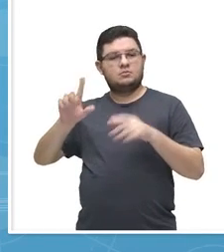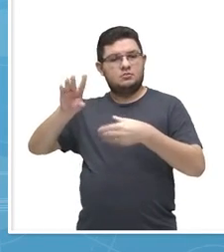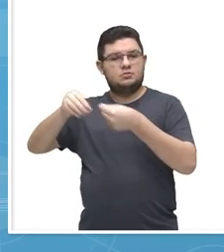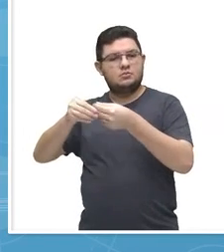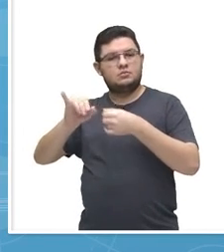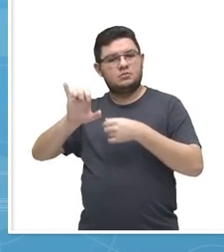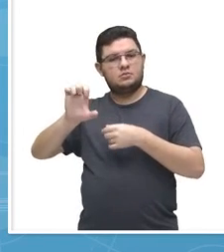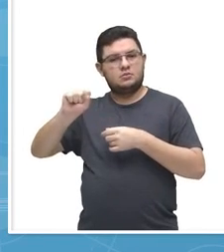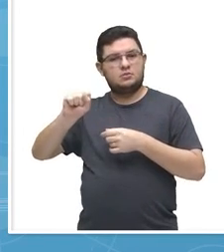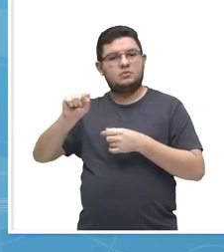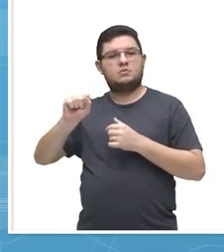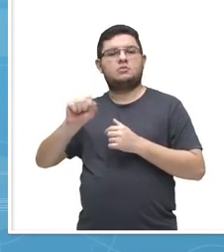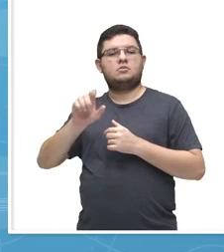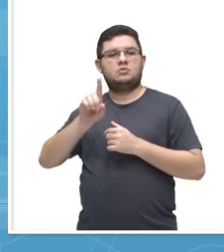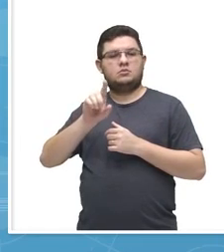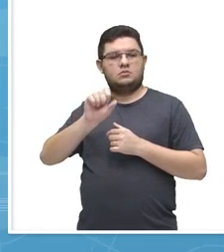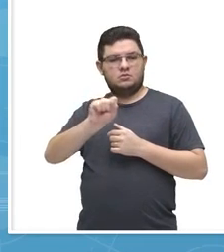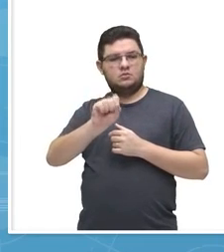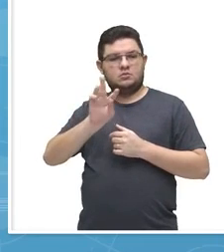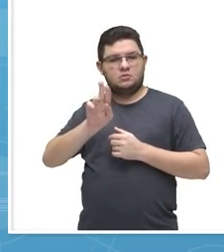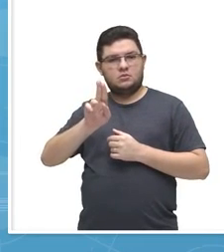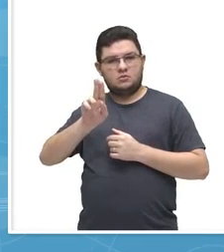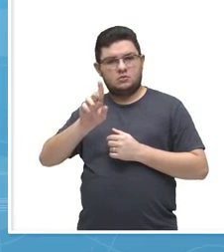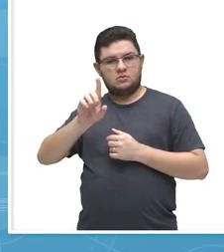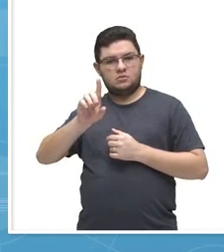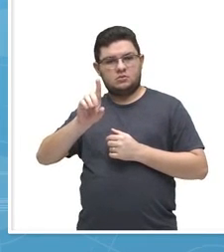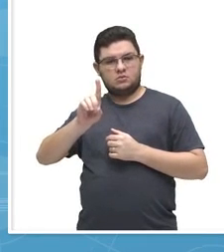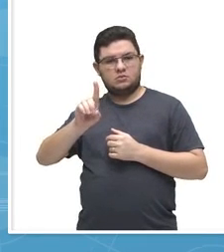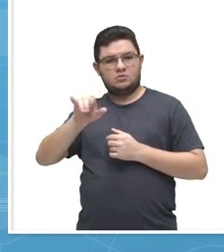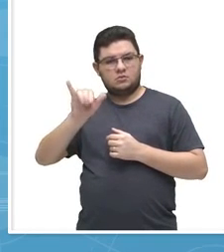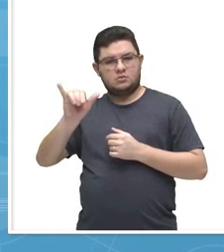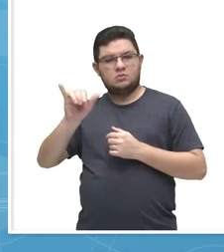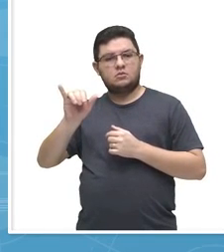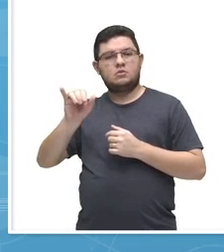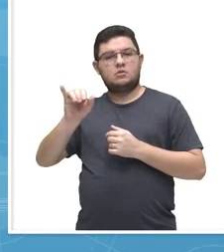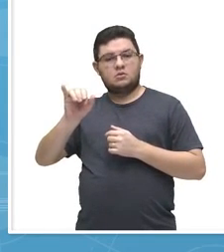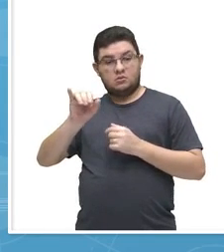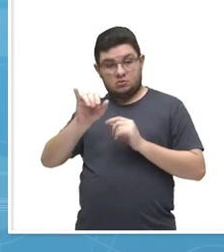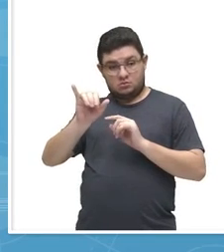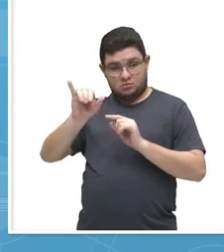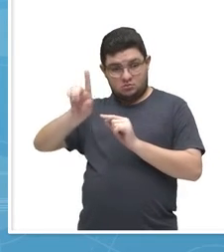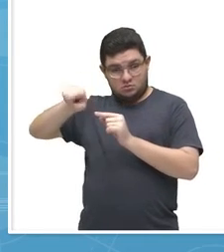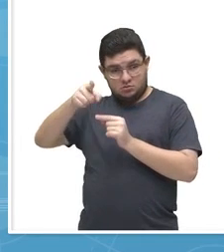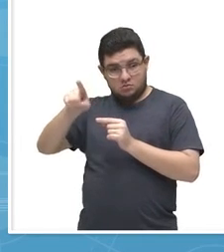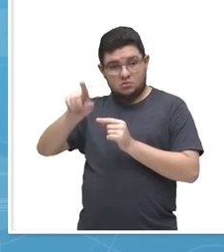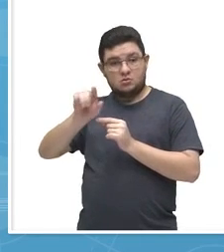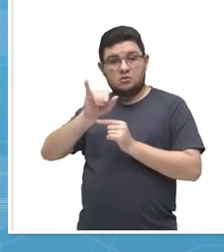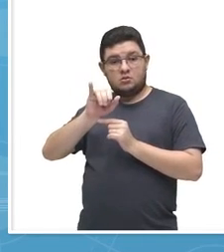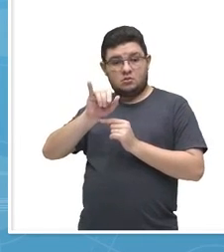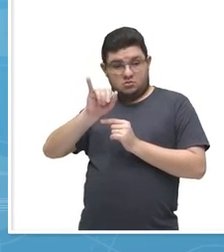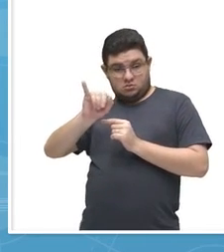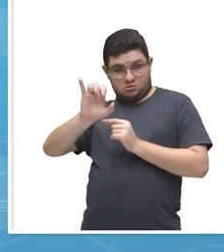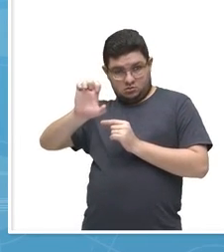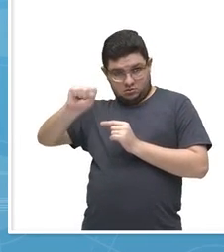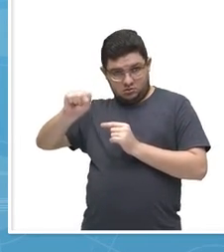Studies. Tudo bem? Agora sim, depois que a gente já viu um pouquinho mais, vamos agora para a nossa DLI.